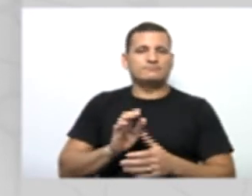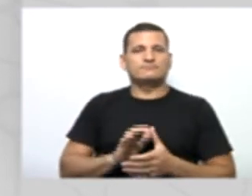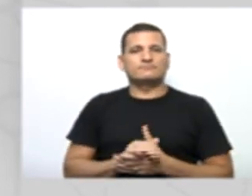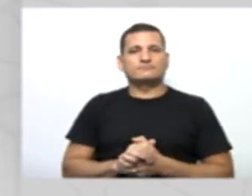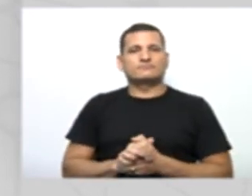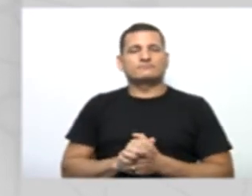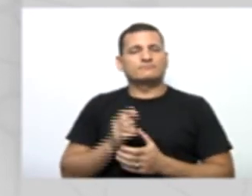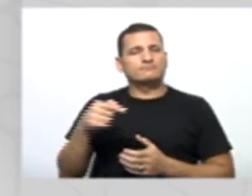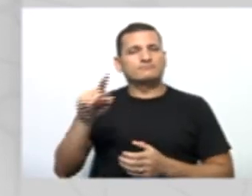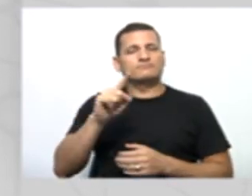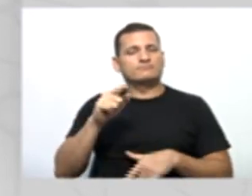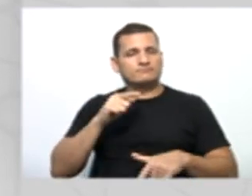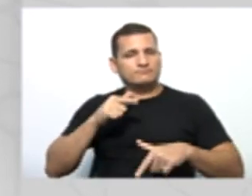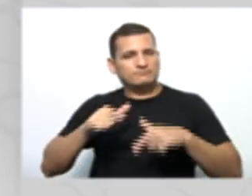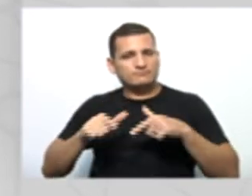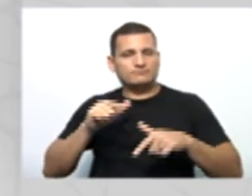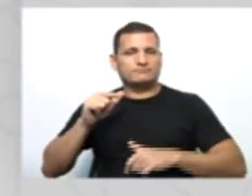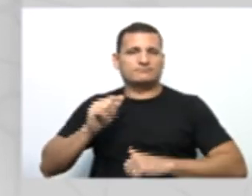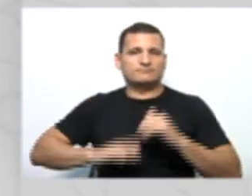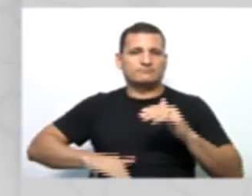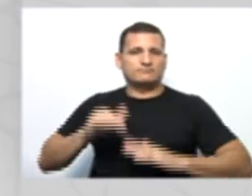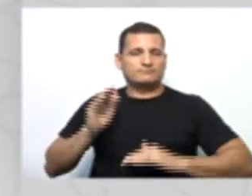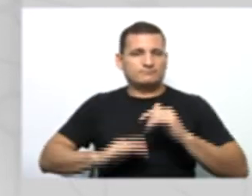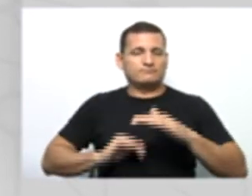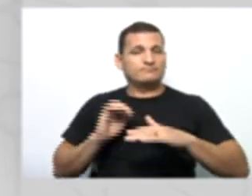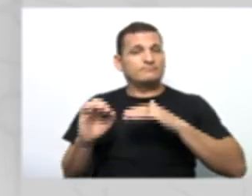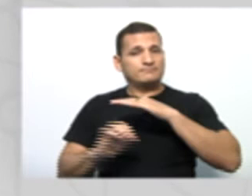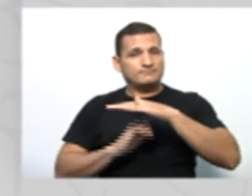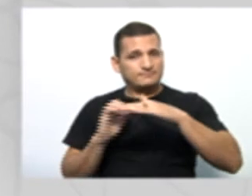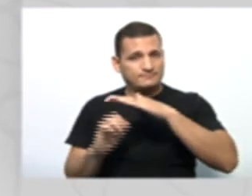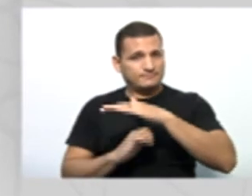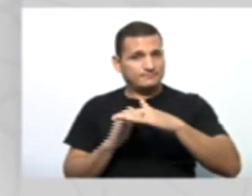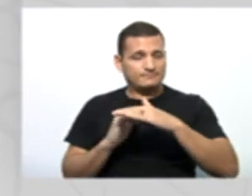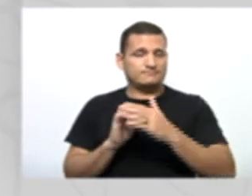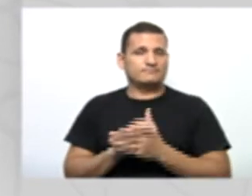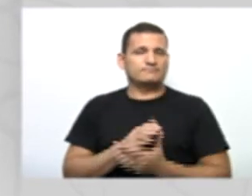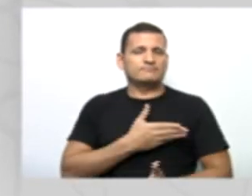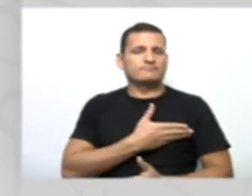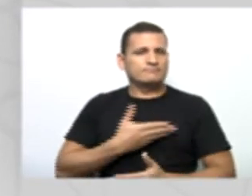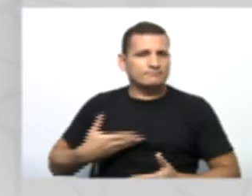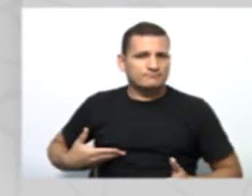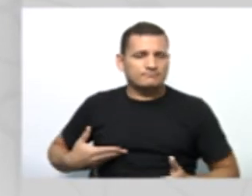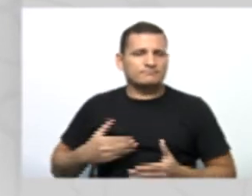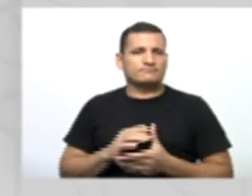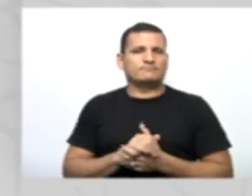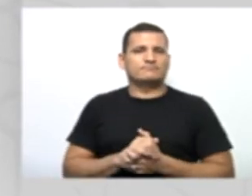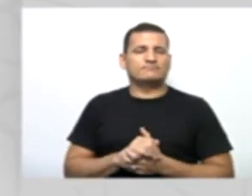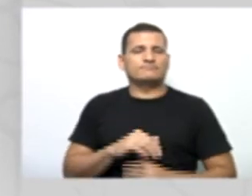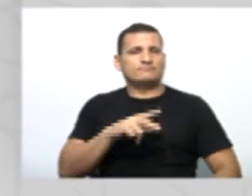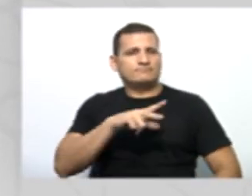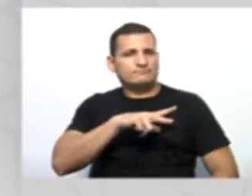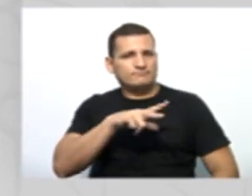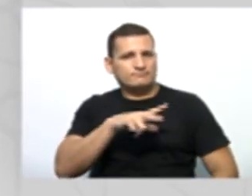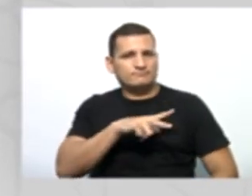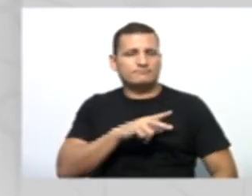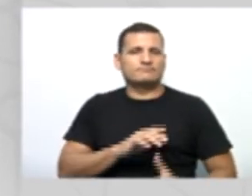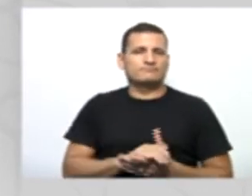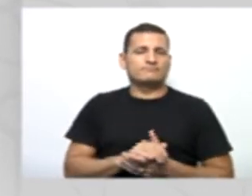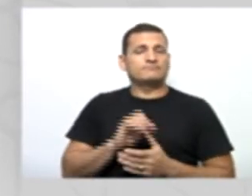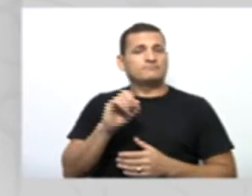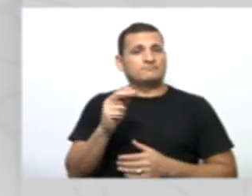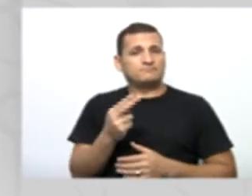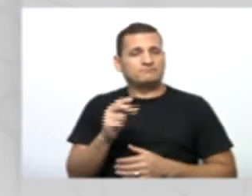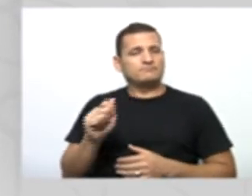forem atuar como profissionais no mercado de trabalho, no governo, numa empresa ou numa